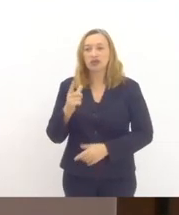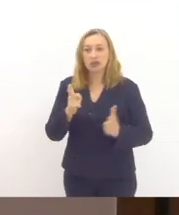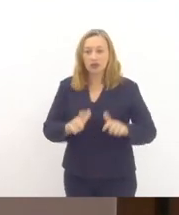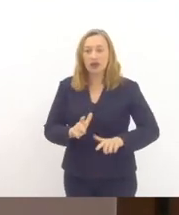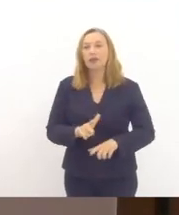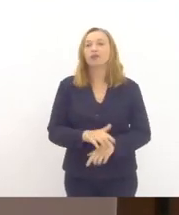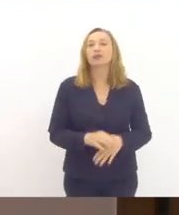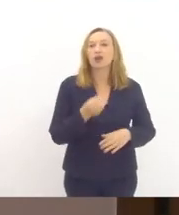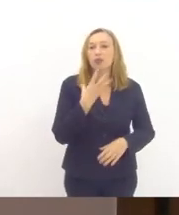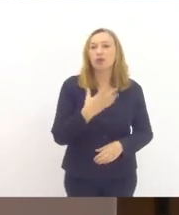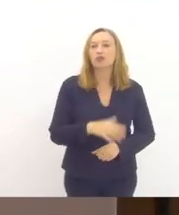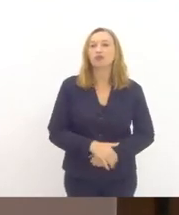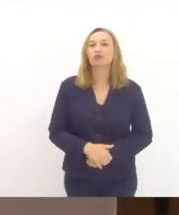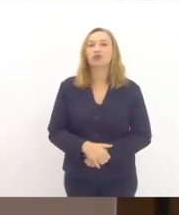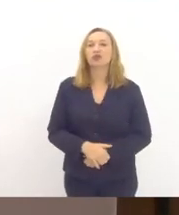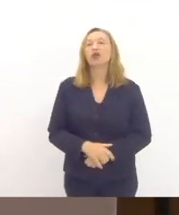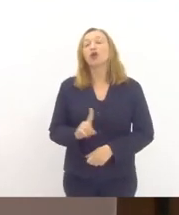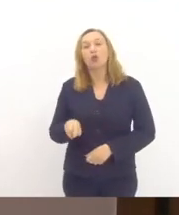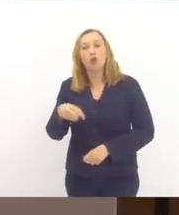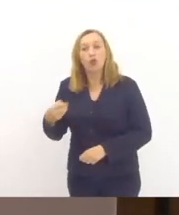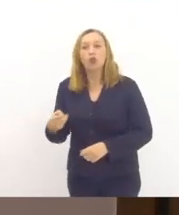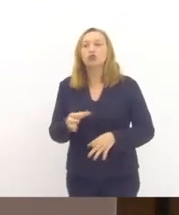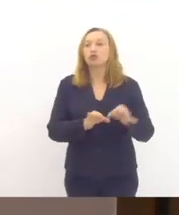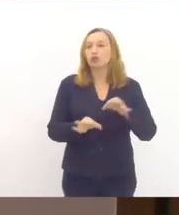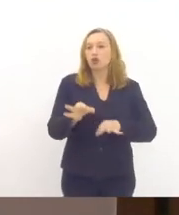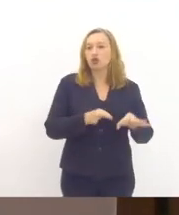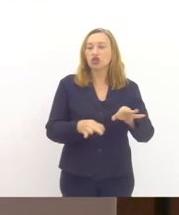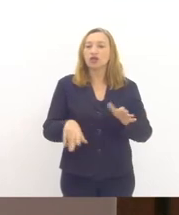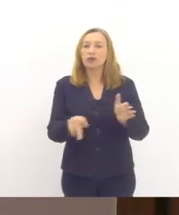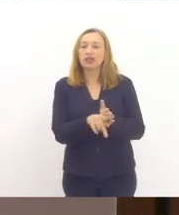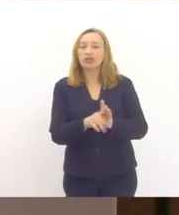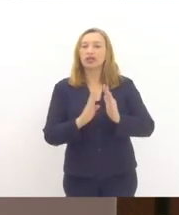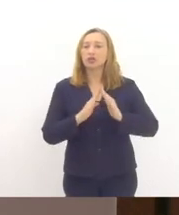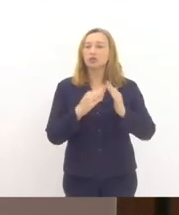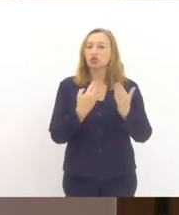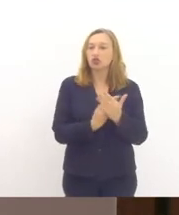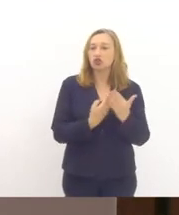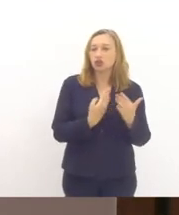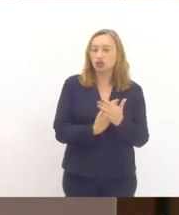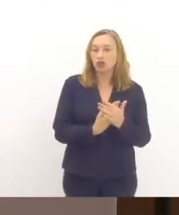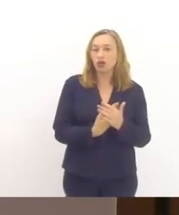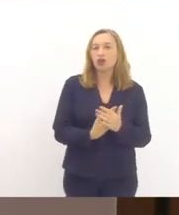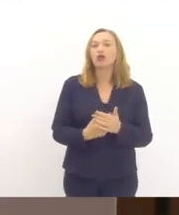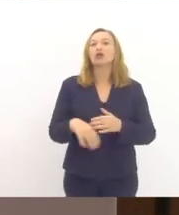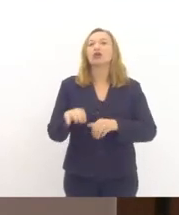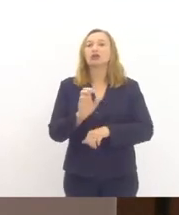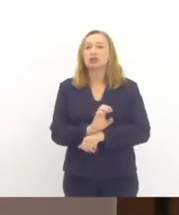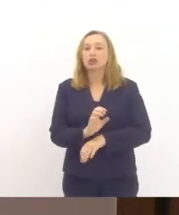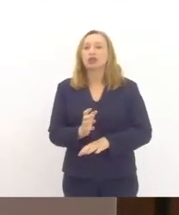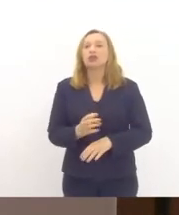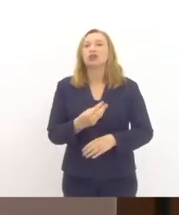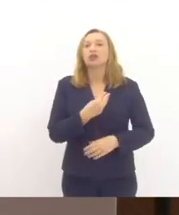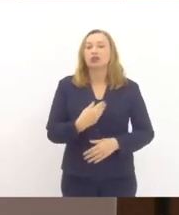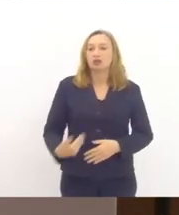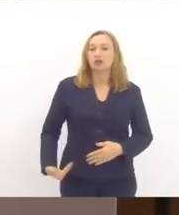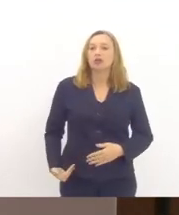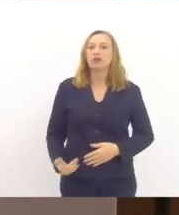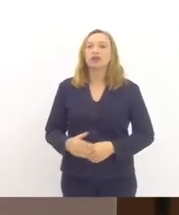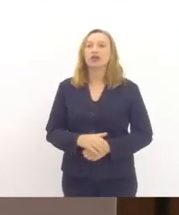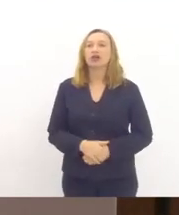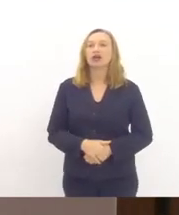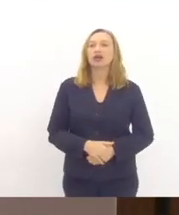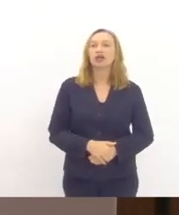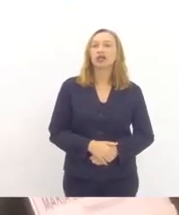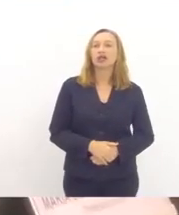Bom, sobre um outro projeto que é do Estado, que é o das escolas públicas interculturais ou